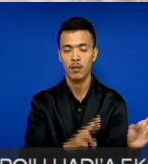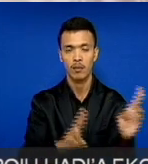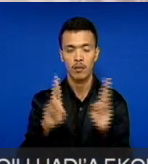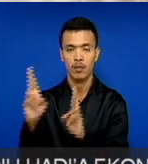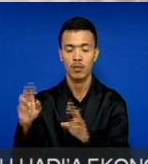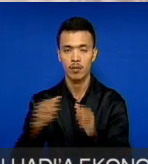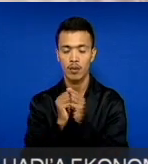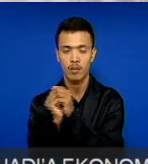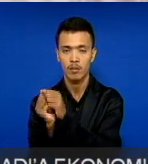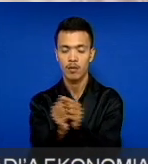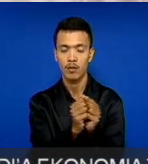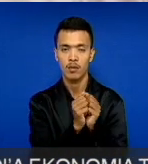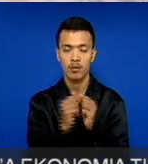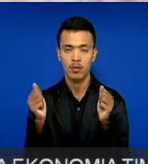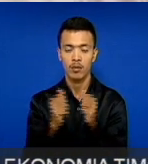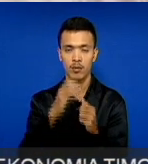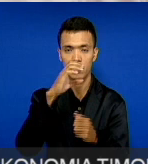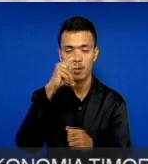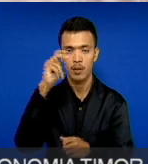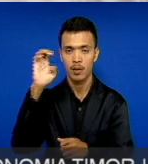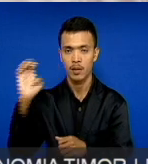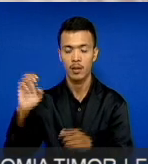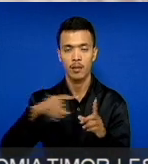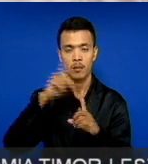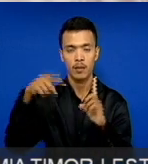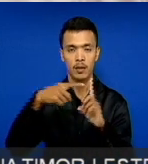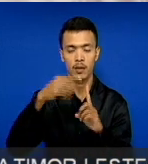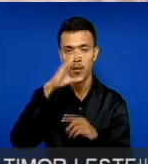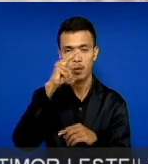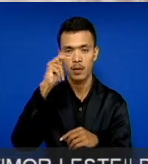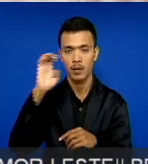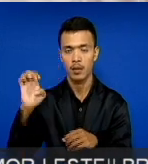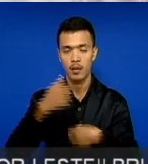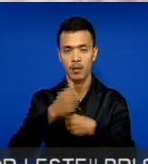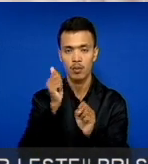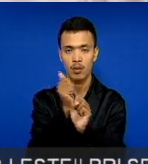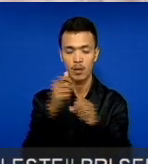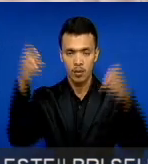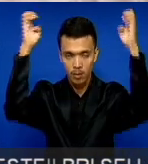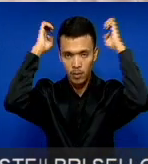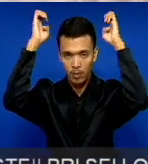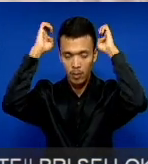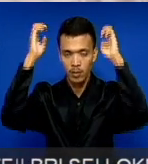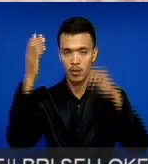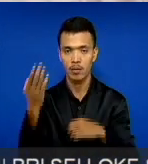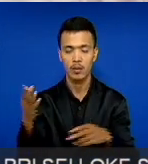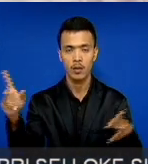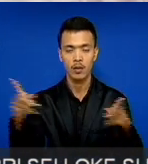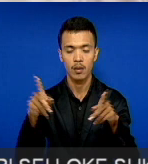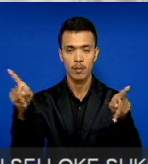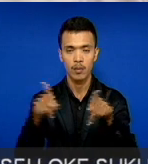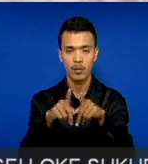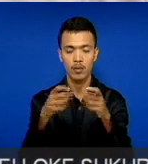a CNE, o engira de quando o CNE a cara que tu embalou a educação cívica, e a postos, que aí a sucos, que